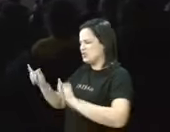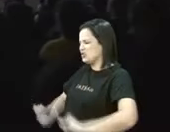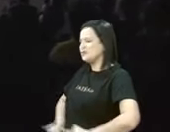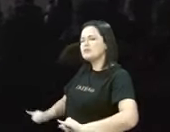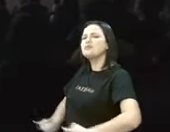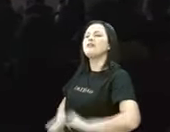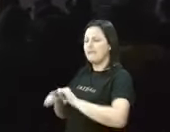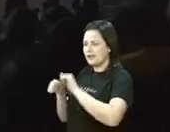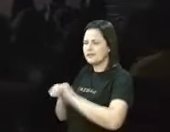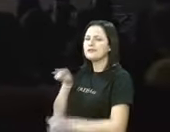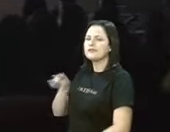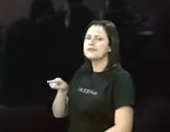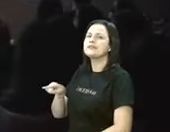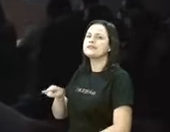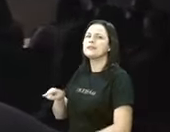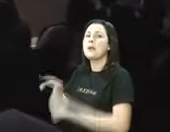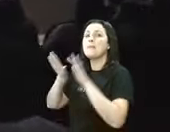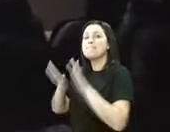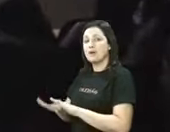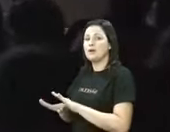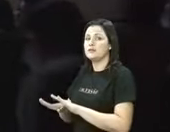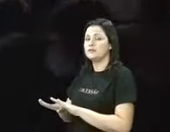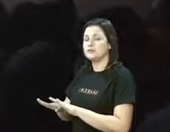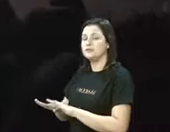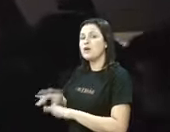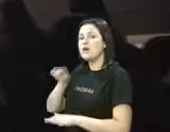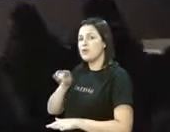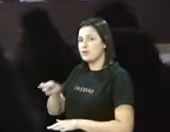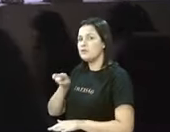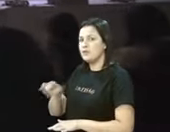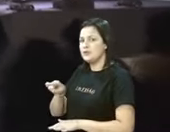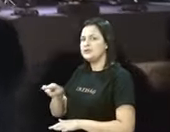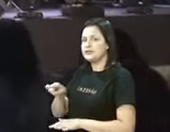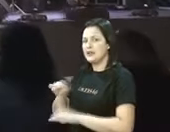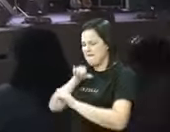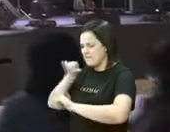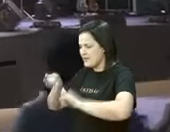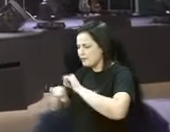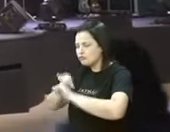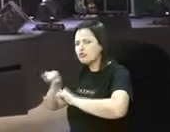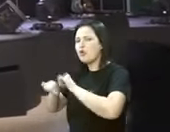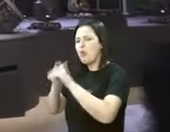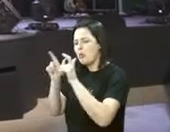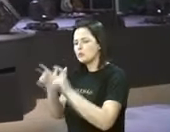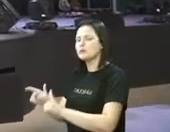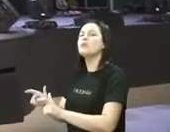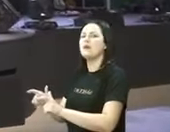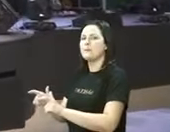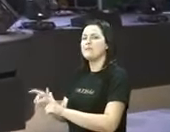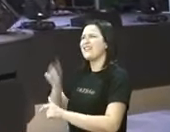chegar. Fala para ele, mas só por causa disso, essa área virou alvo de